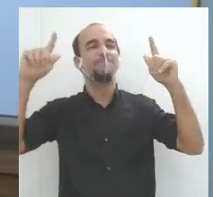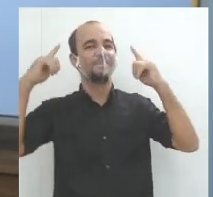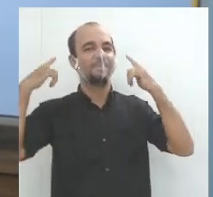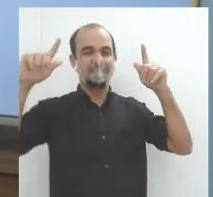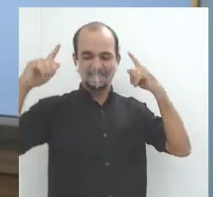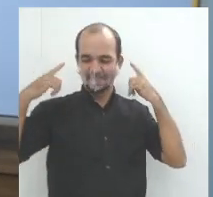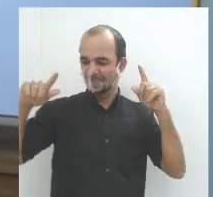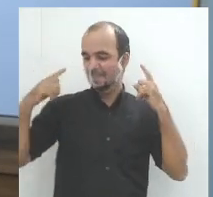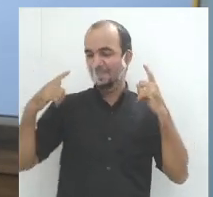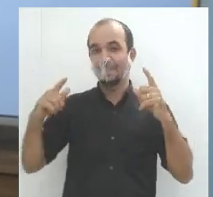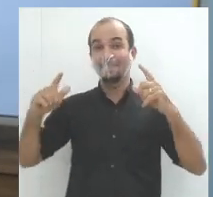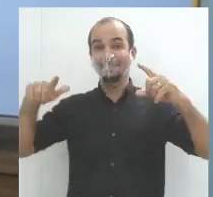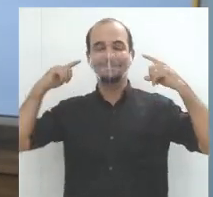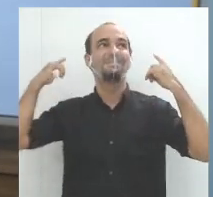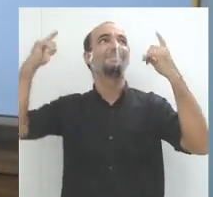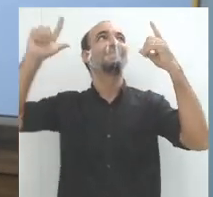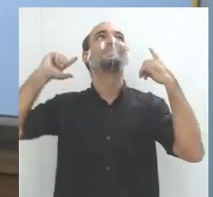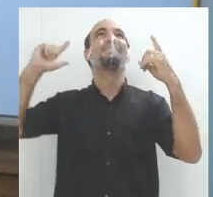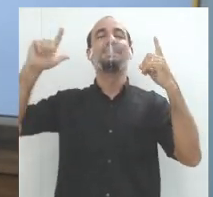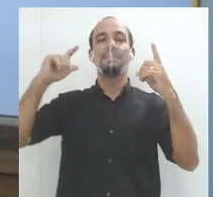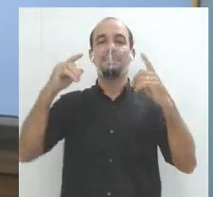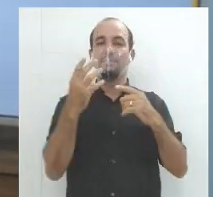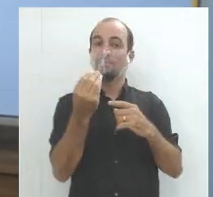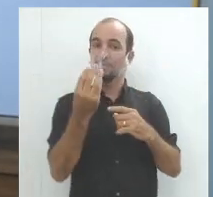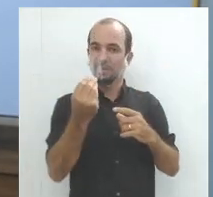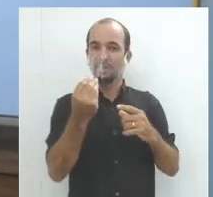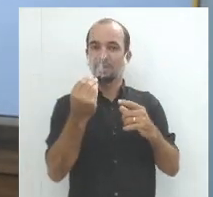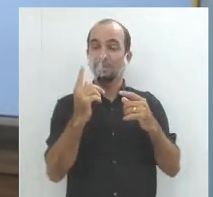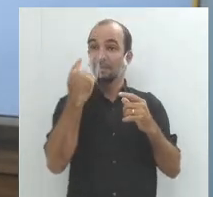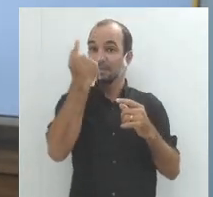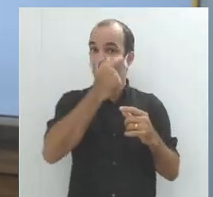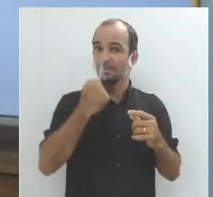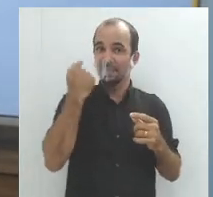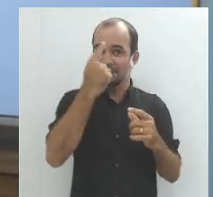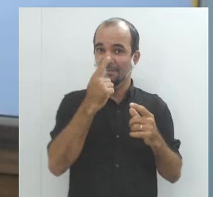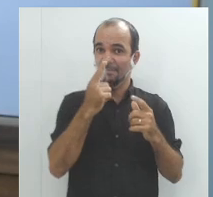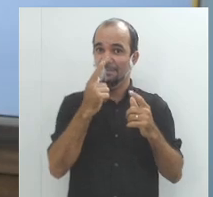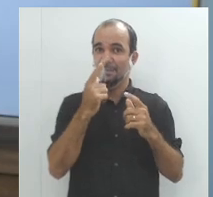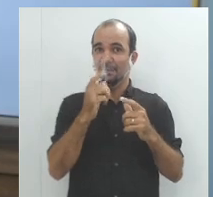ação de se divertir, eu estou aumentando. Não foi um divertimento